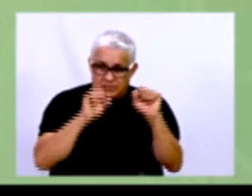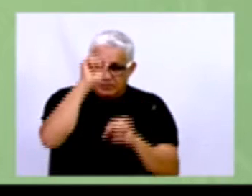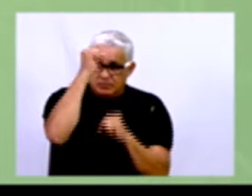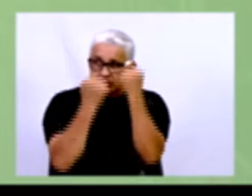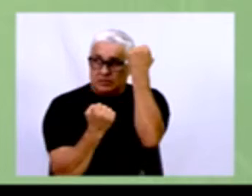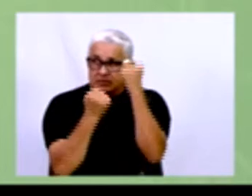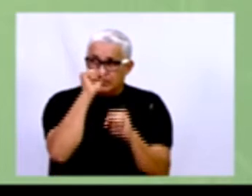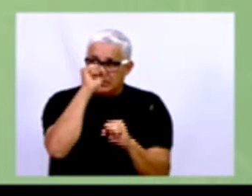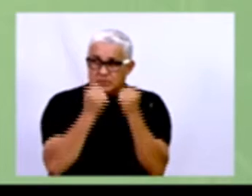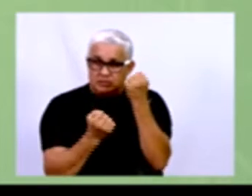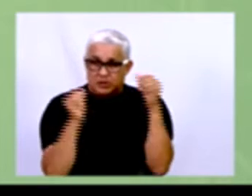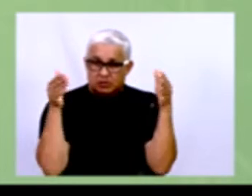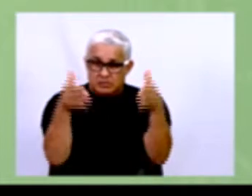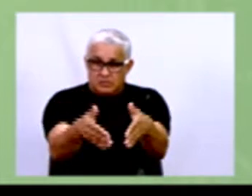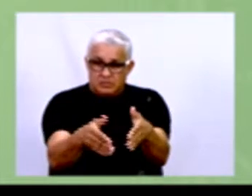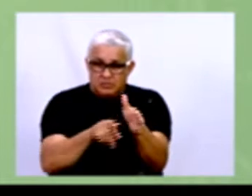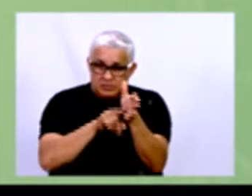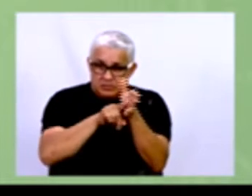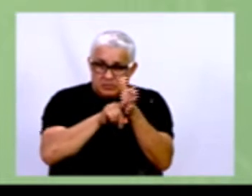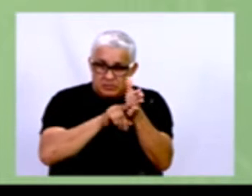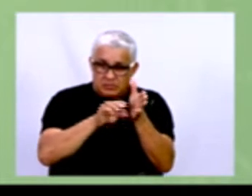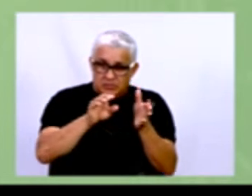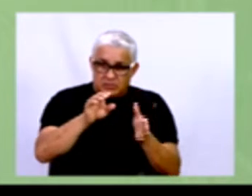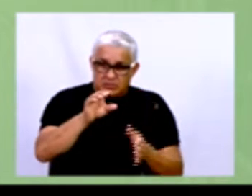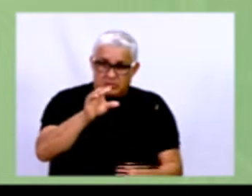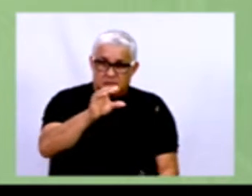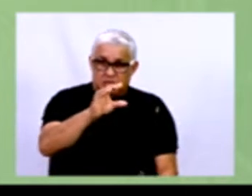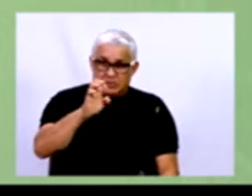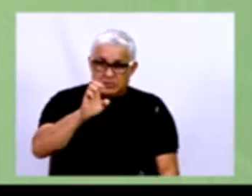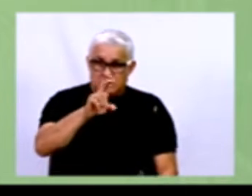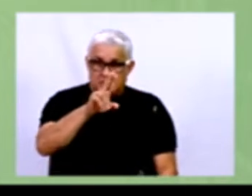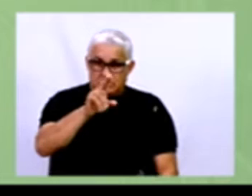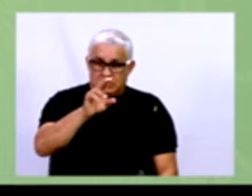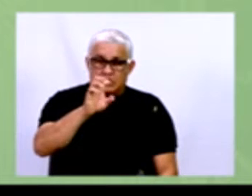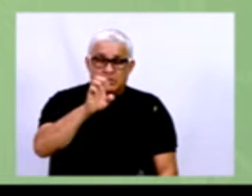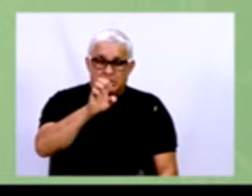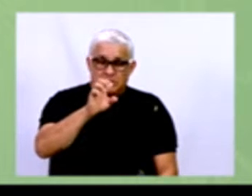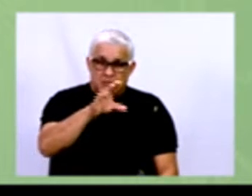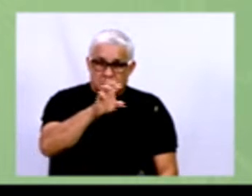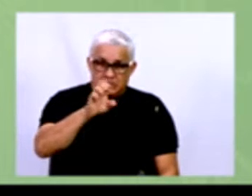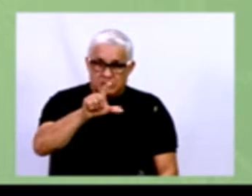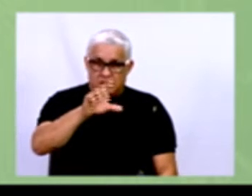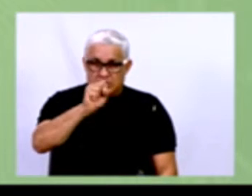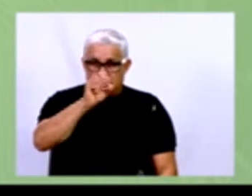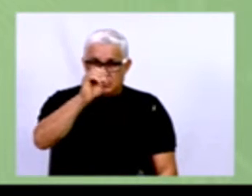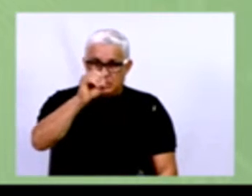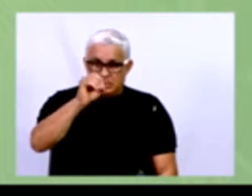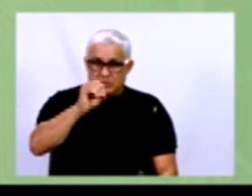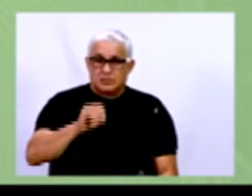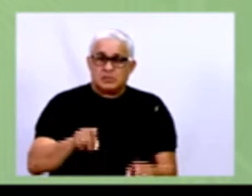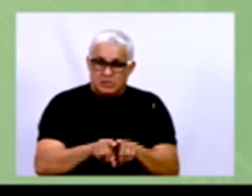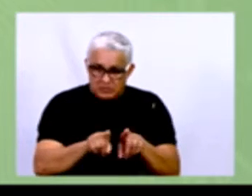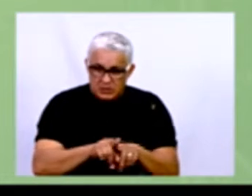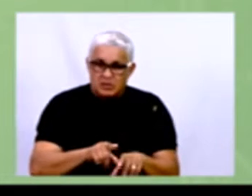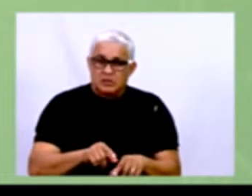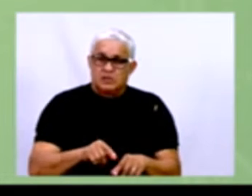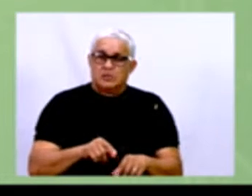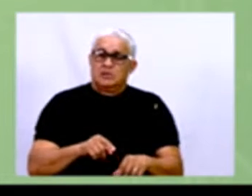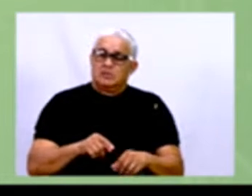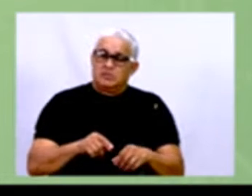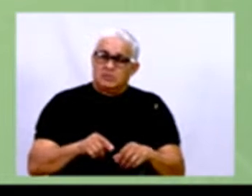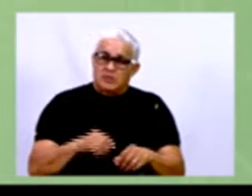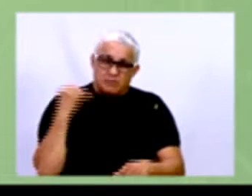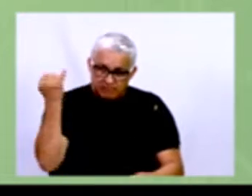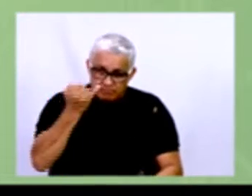como isso é o foco da pesquisa de Celso Furtado, né? A gente vai ter na nossa história momentos em que a industrialização teve um papel bem